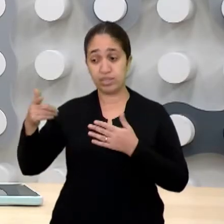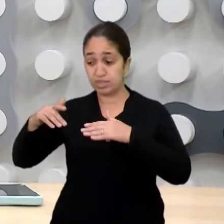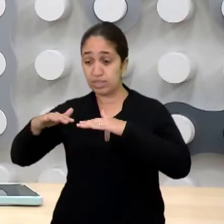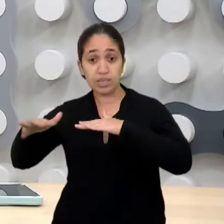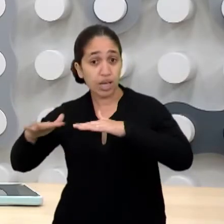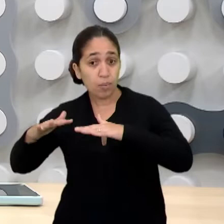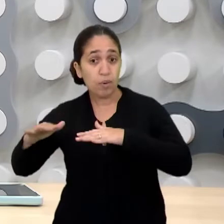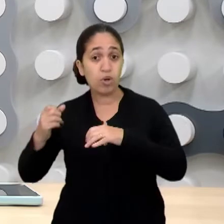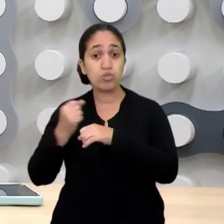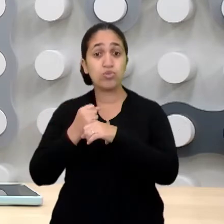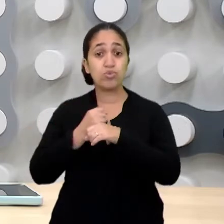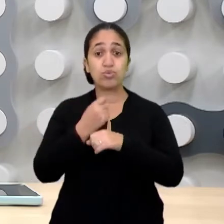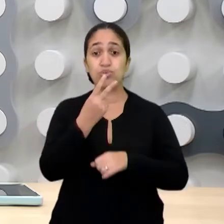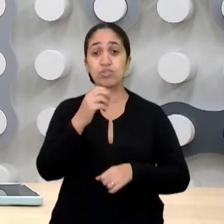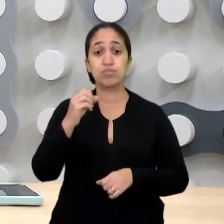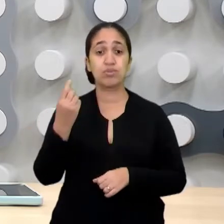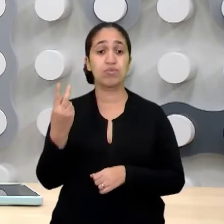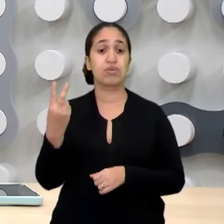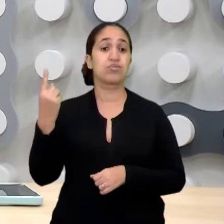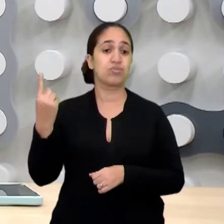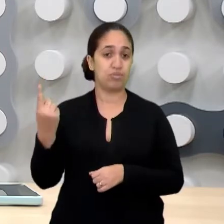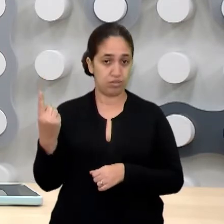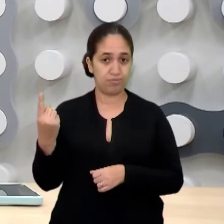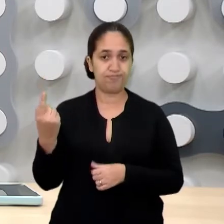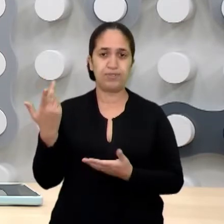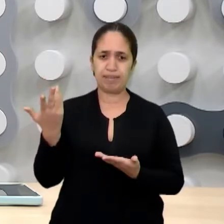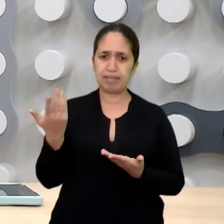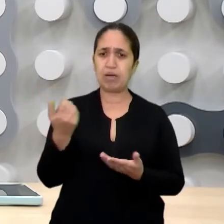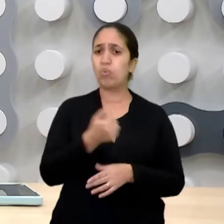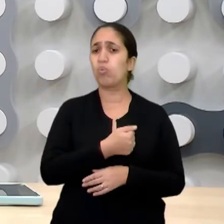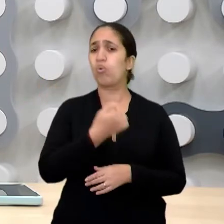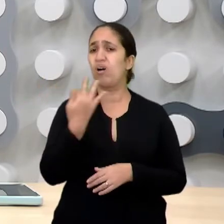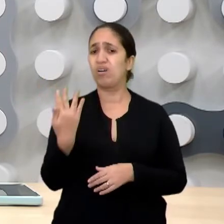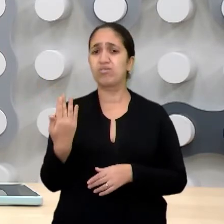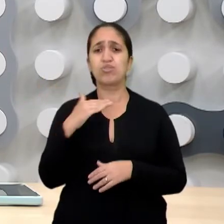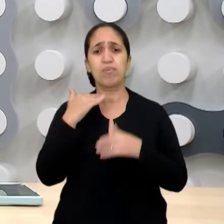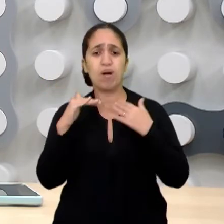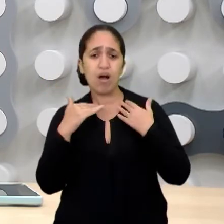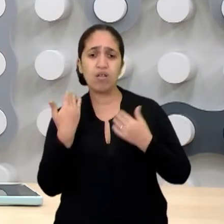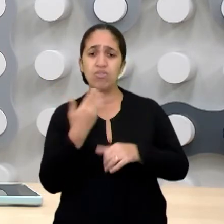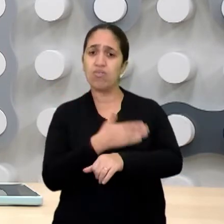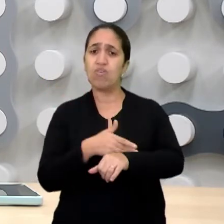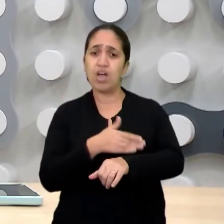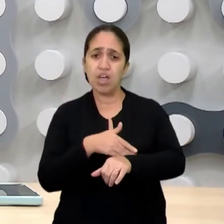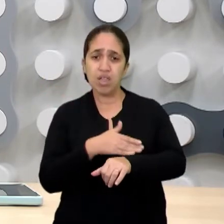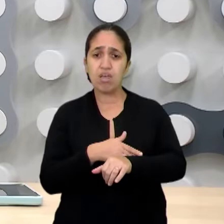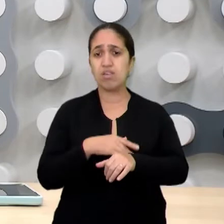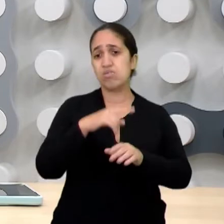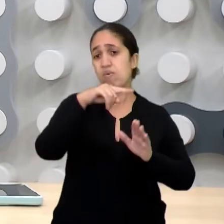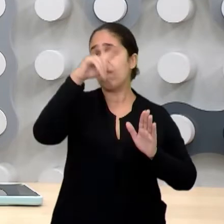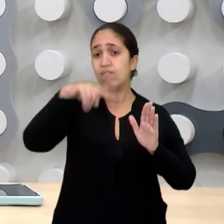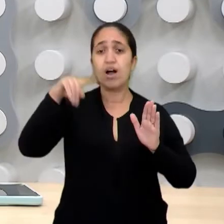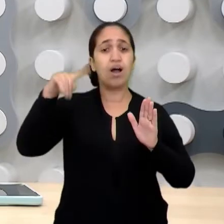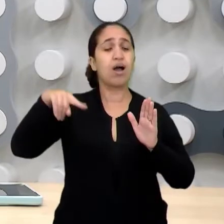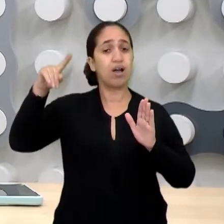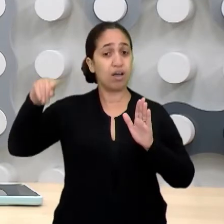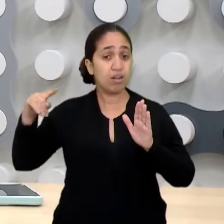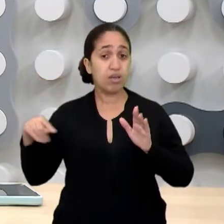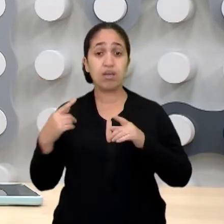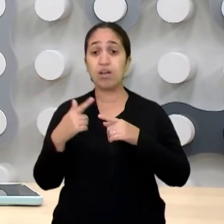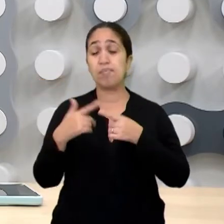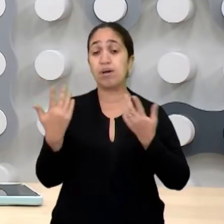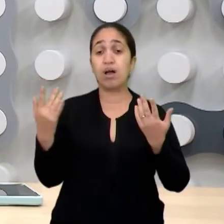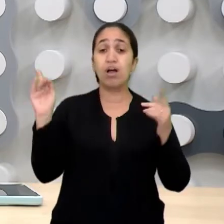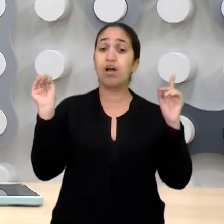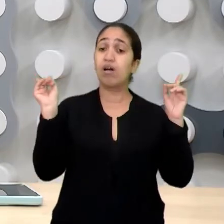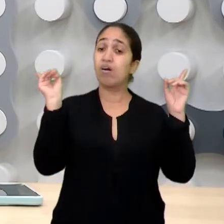o de 2021, né? E veja que os números de mortos e feridos sempre, né, são bem variados, até porque, né, a dificuldade,